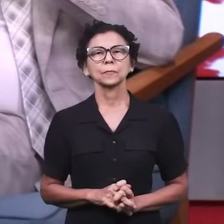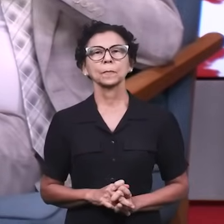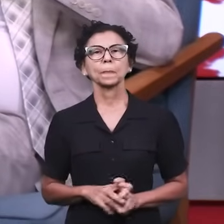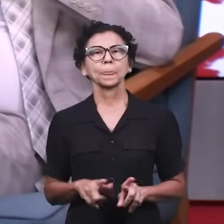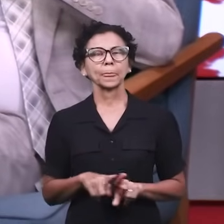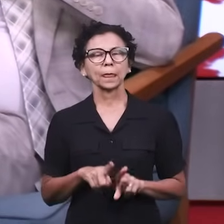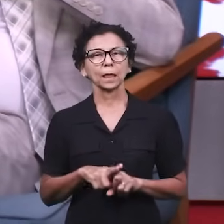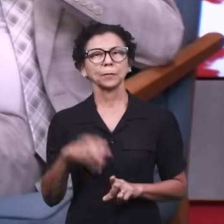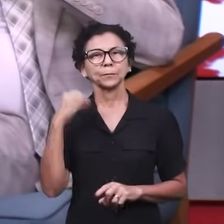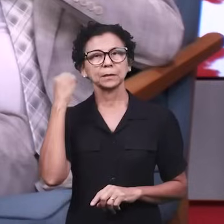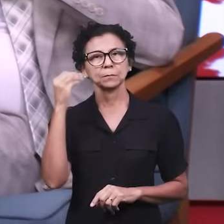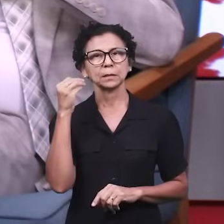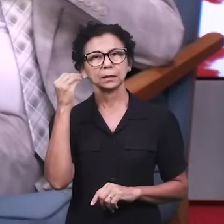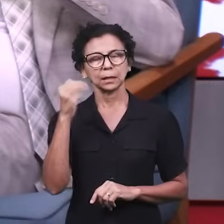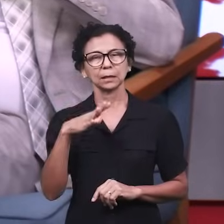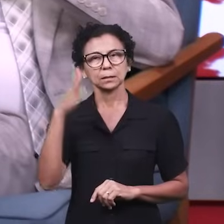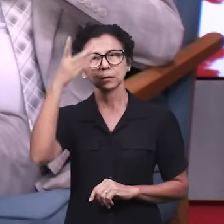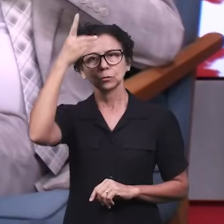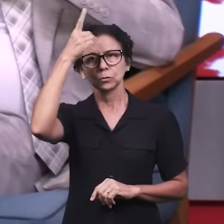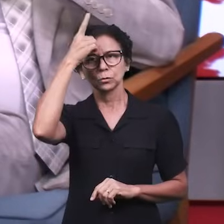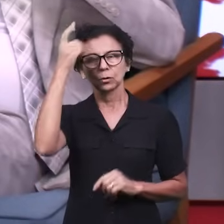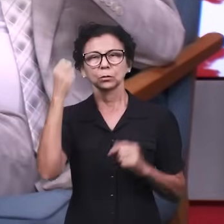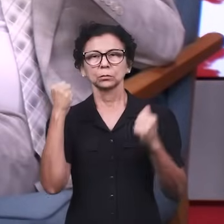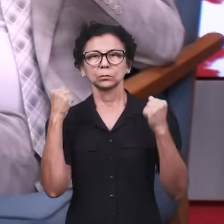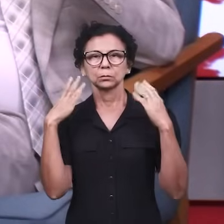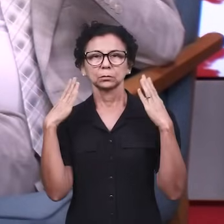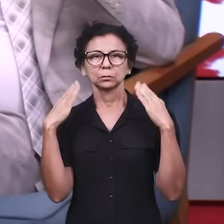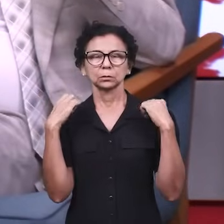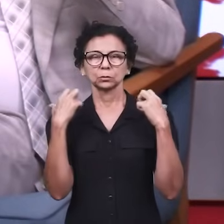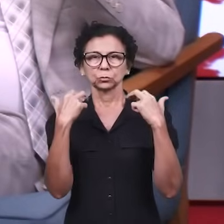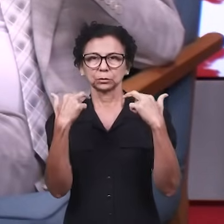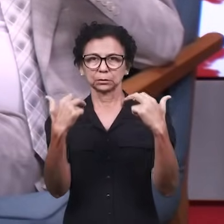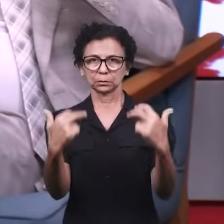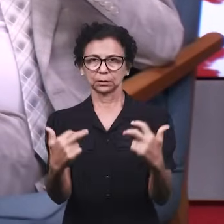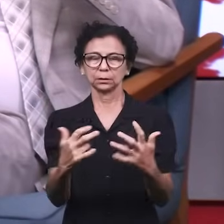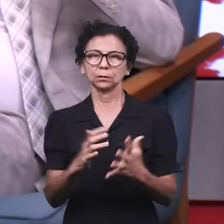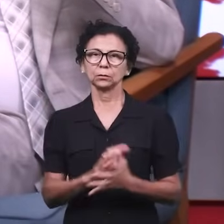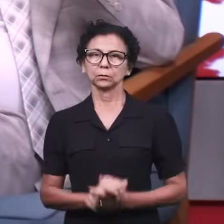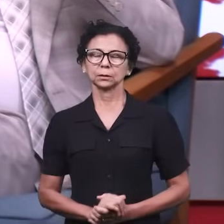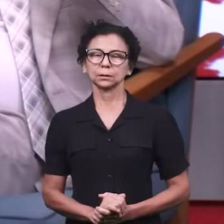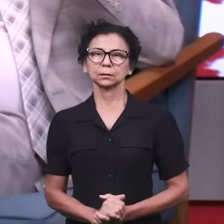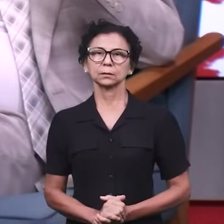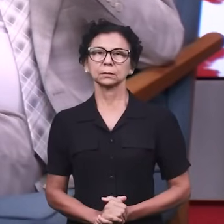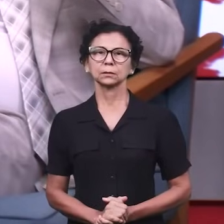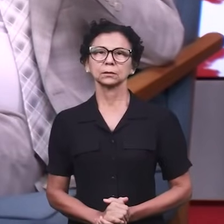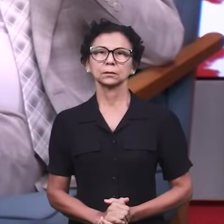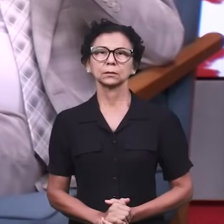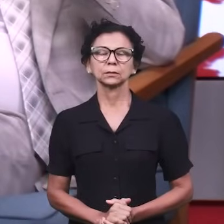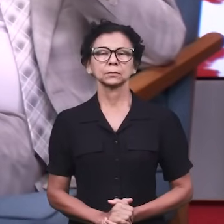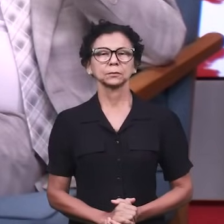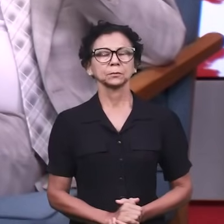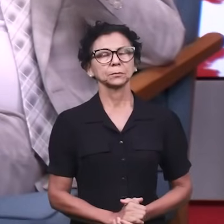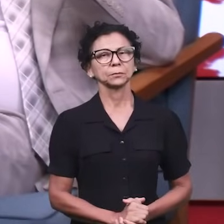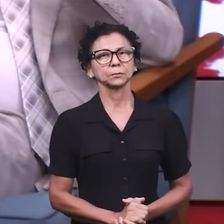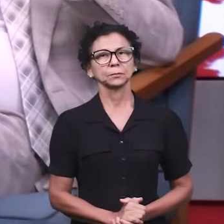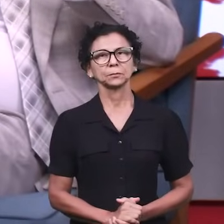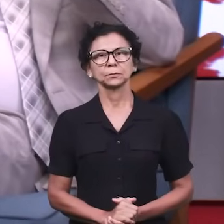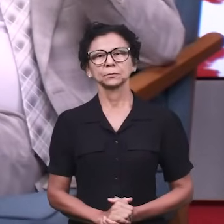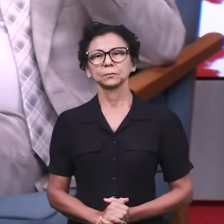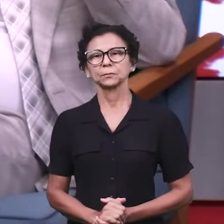com o dom de línguas e a interpretação, aí a diferença que eu faço.